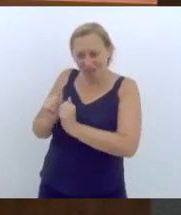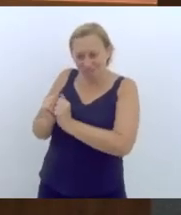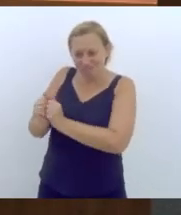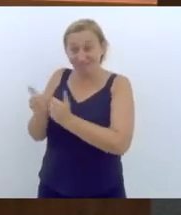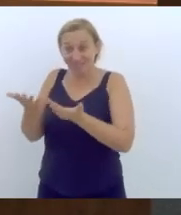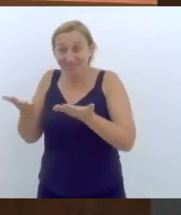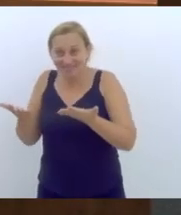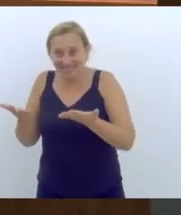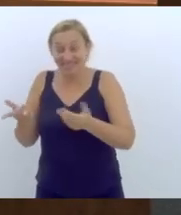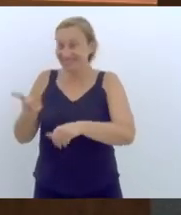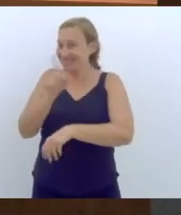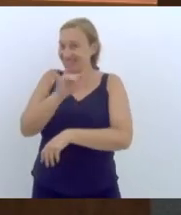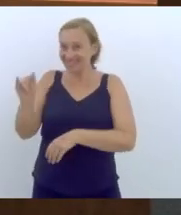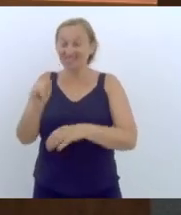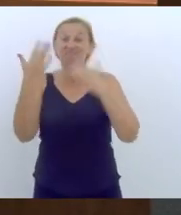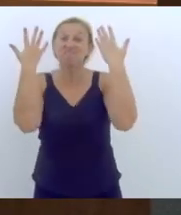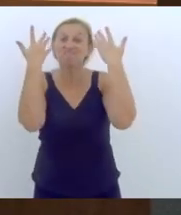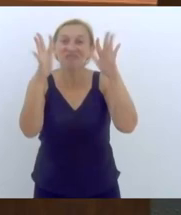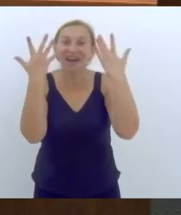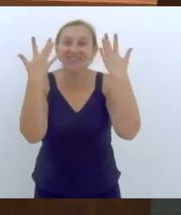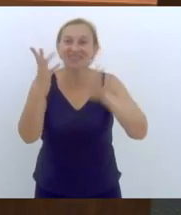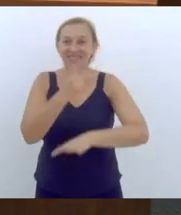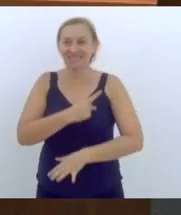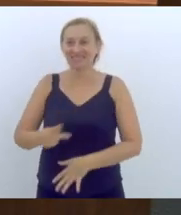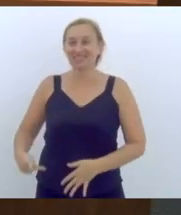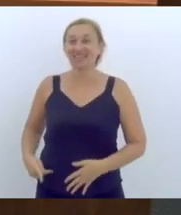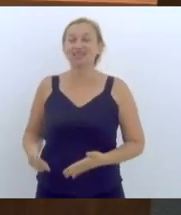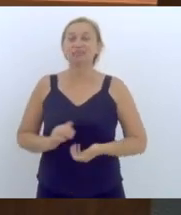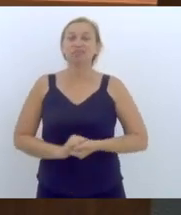comandada nesse dia. Parabéns, presidenta.